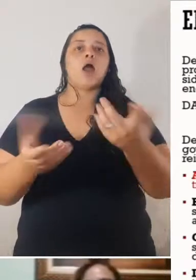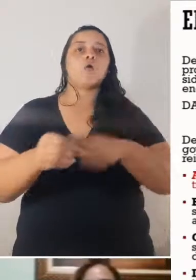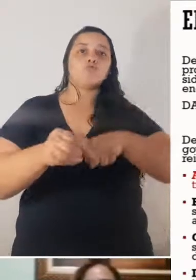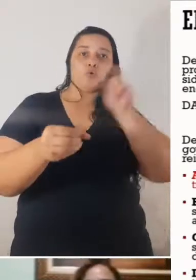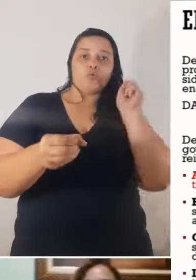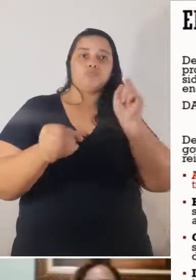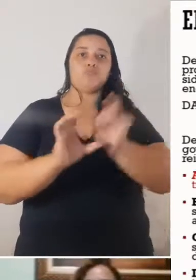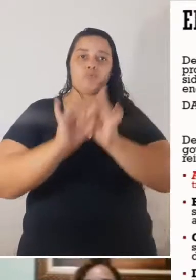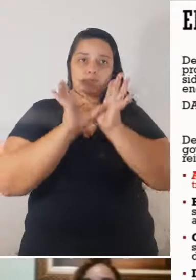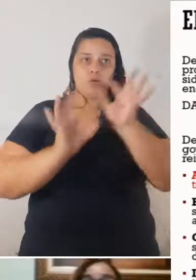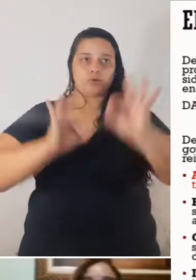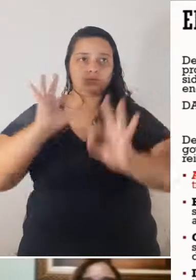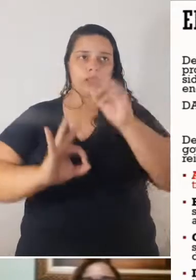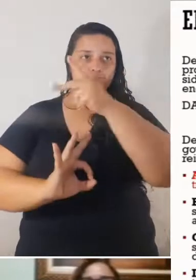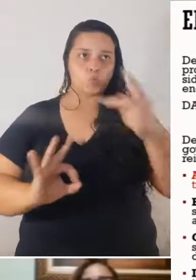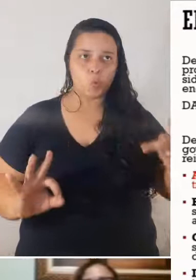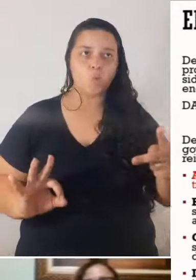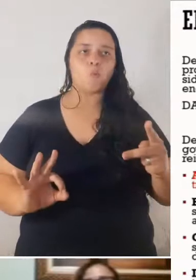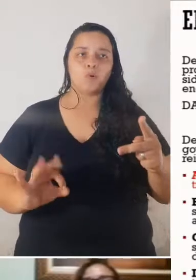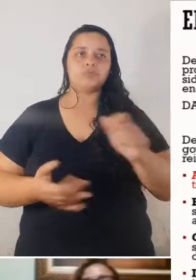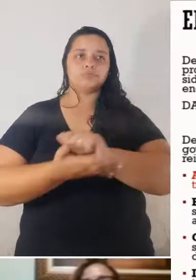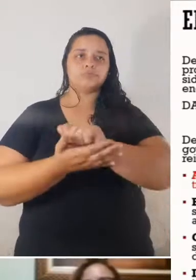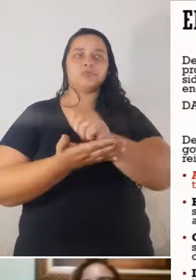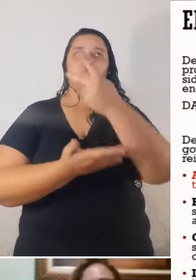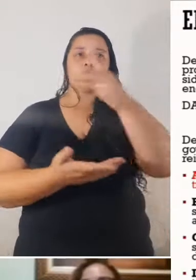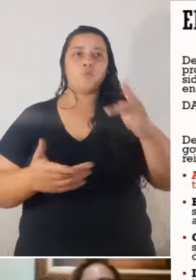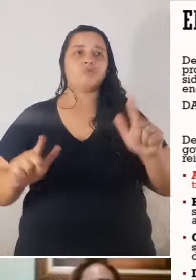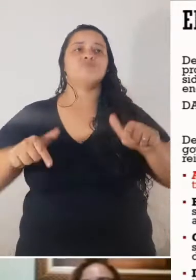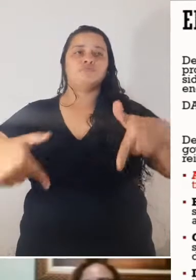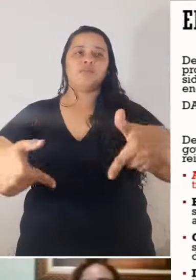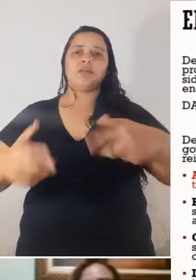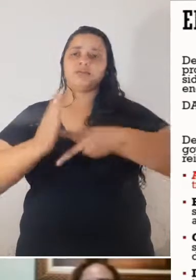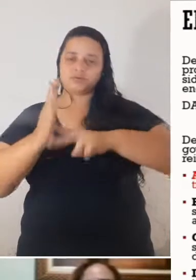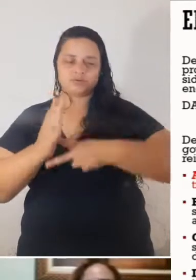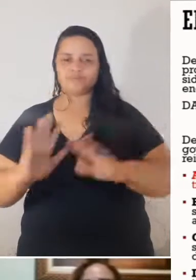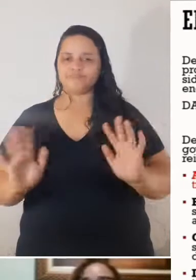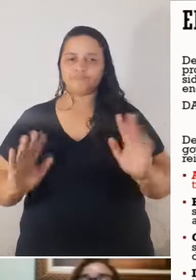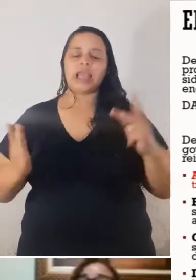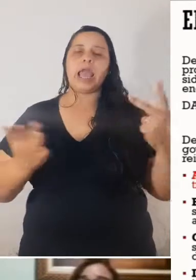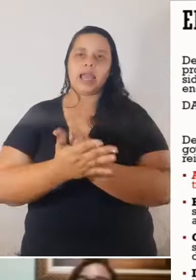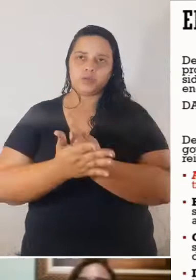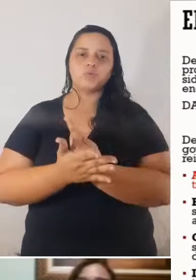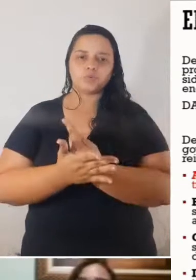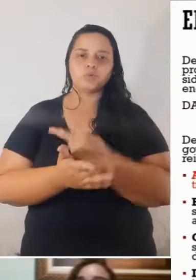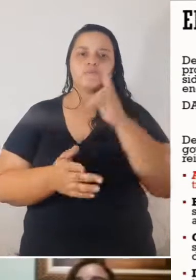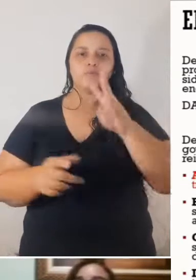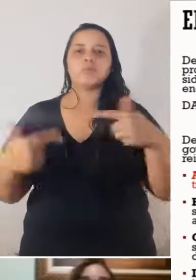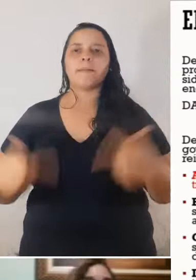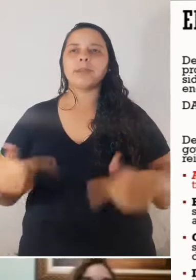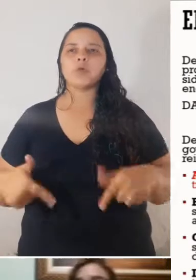os sindicatos eram um espaço meio de controle do Estado em relação às atividades sindicais dos trabalhadores, e os